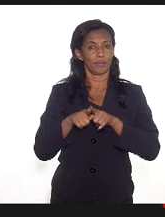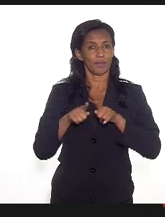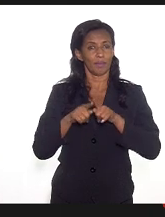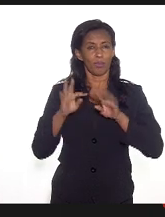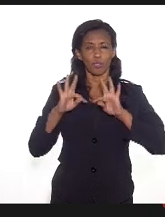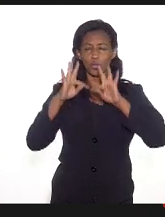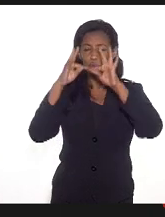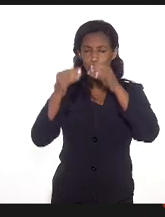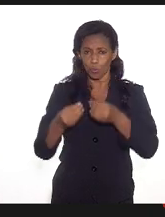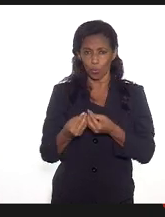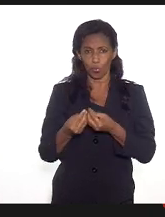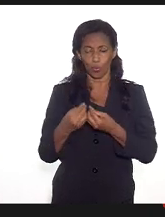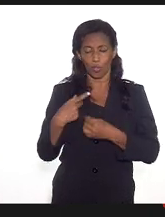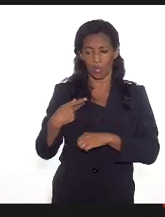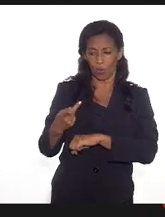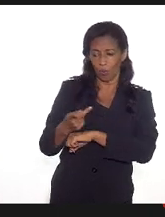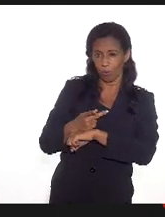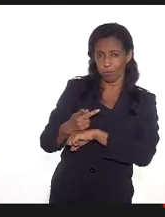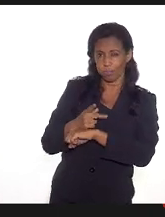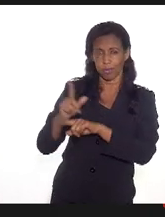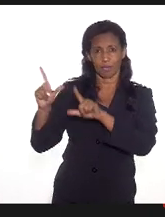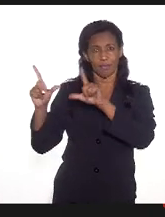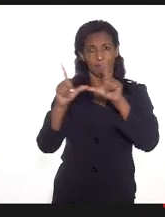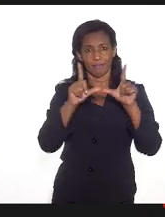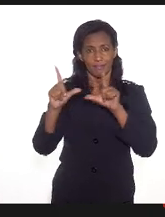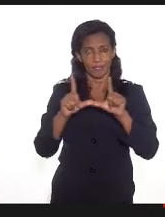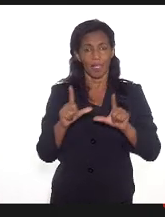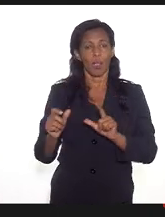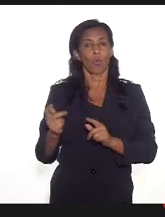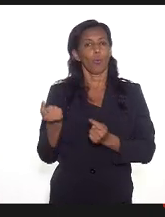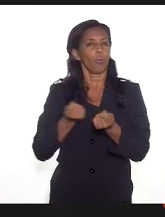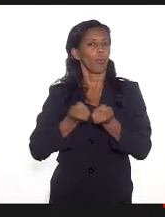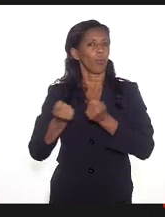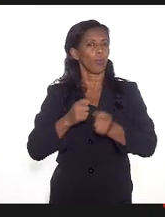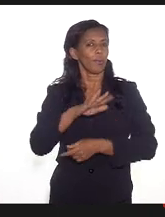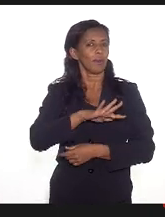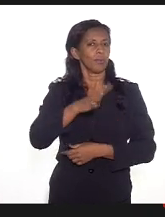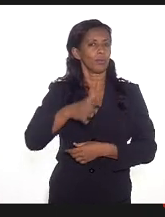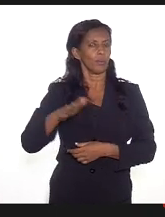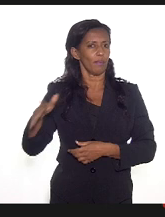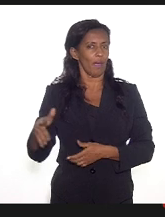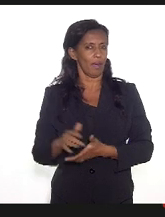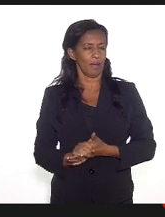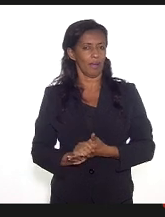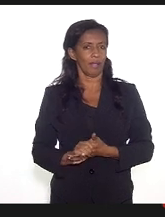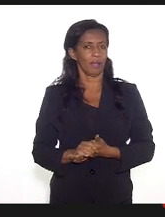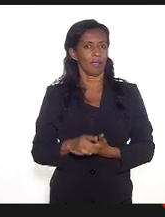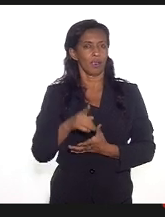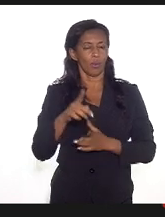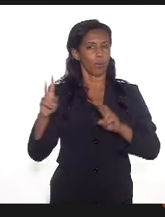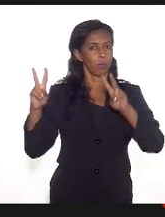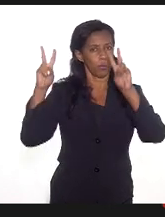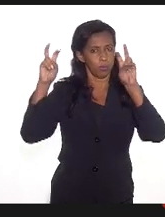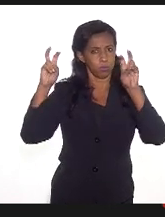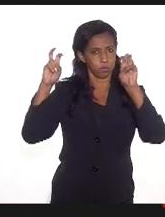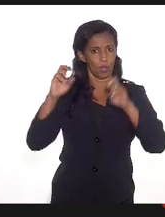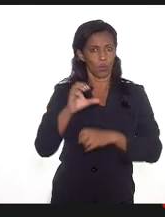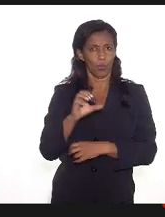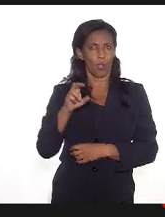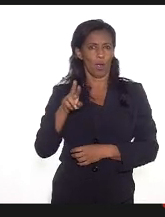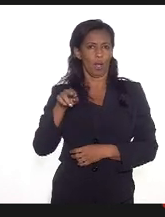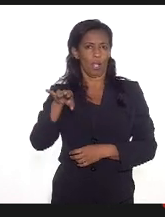que eu procurei caracterizar com a economia do mar e com essa abordagem dos